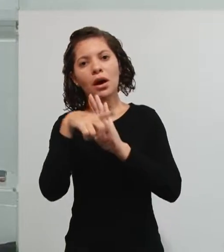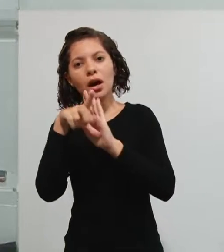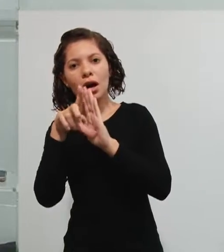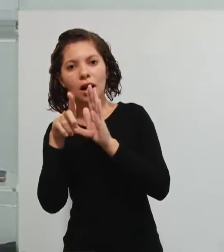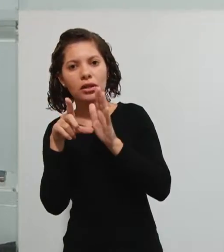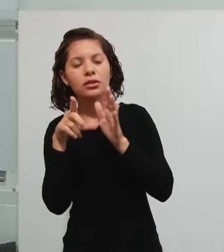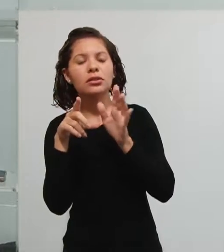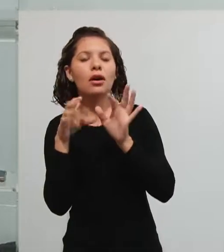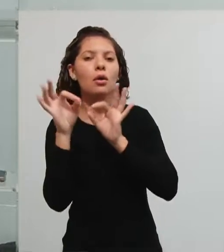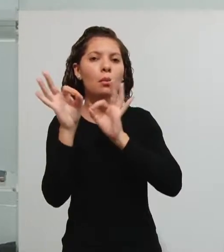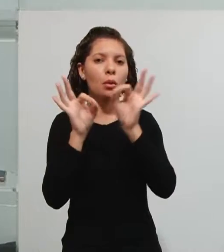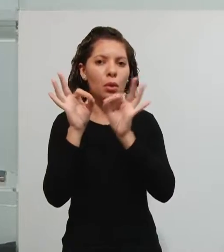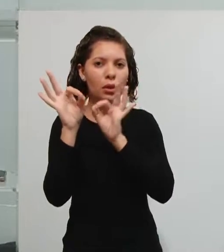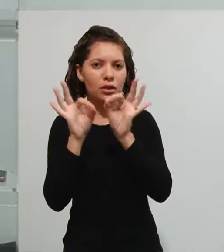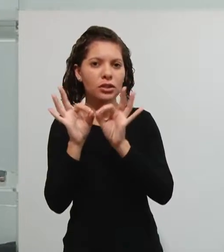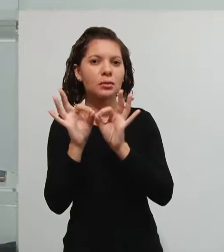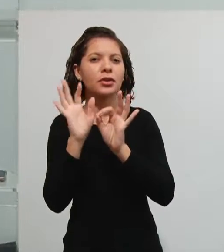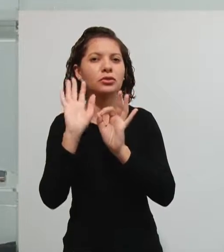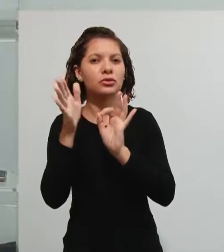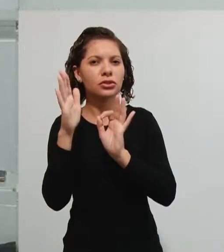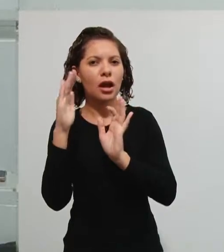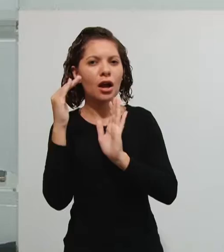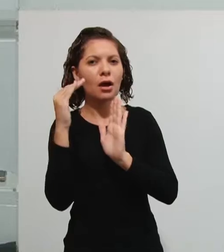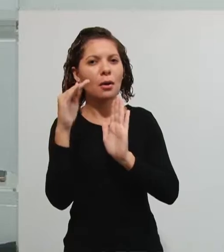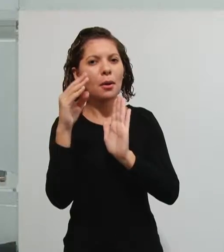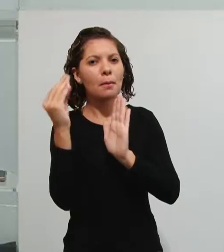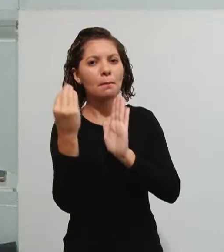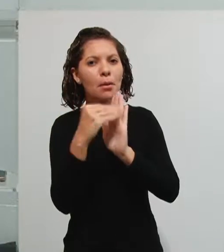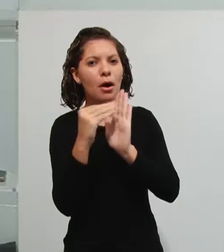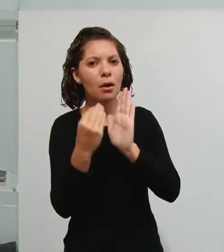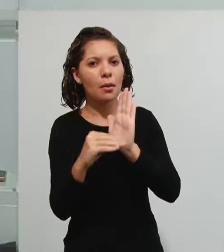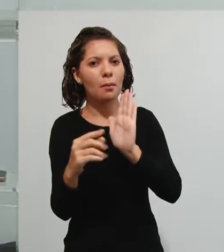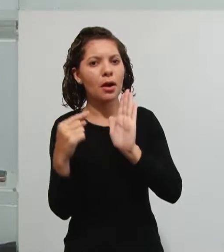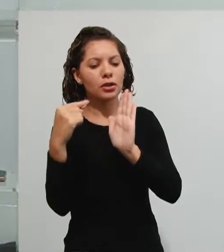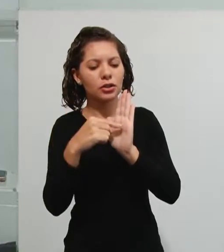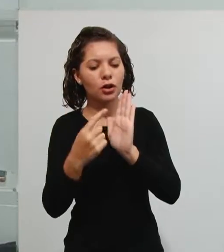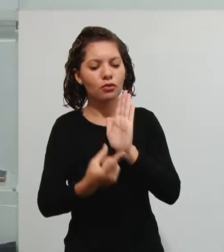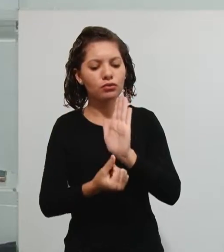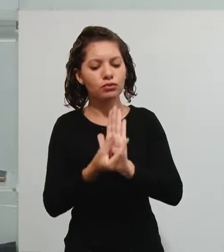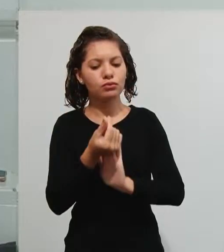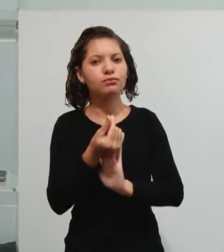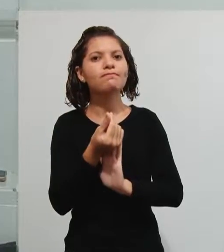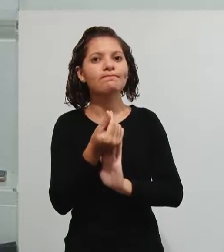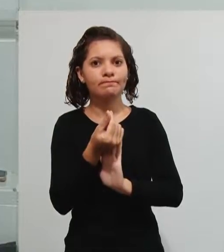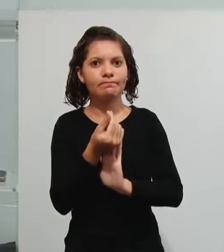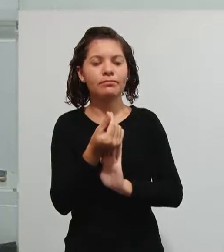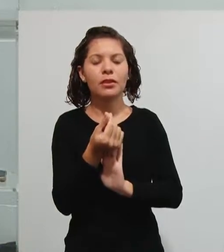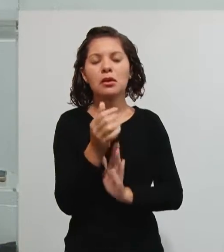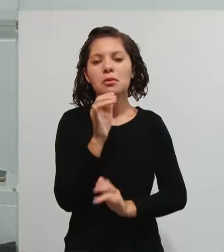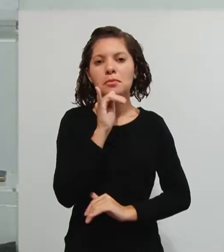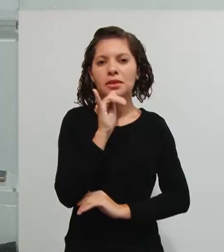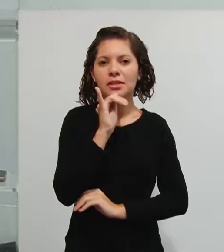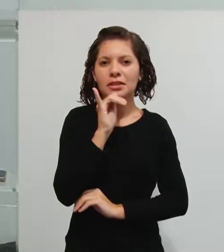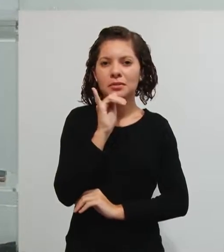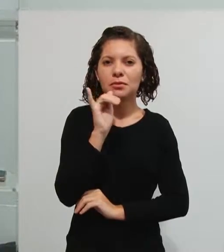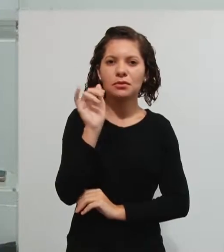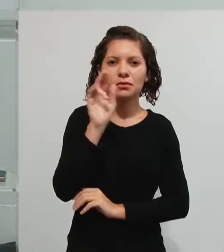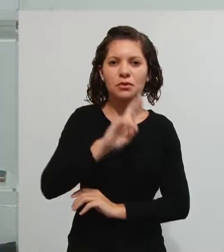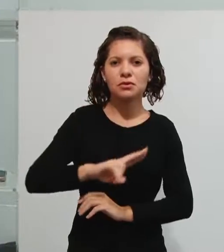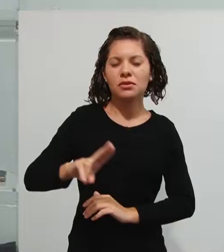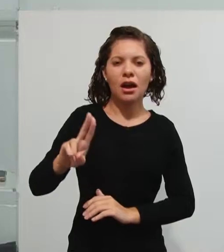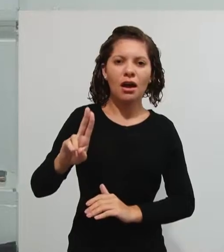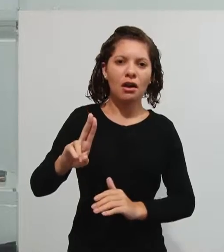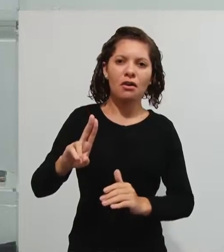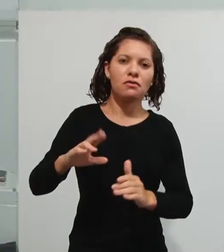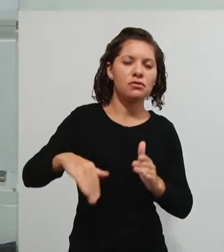projeto, você já lá alocou as suas despesas orçamentárias. A exemplo, vou trabalhar com futebol, a paixão